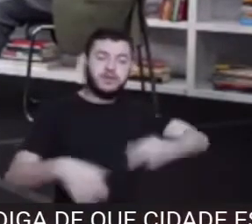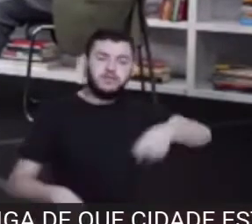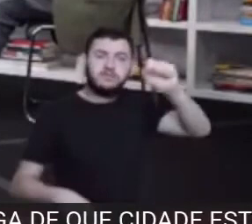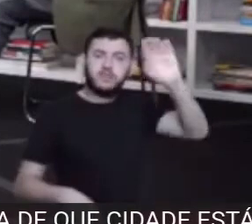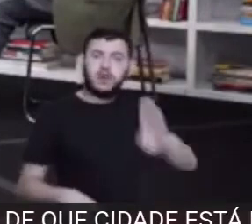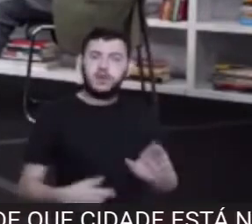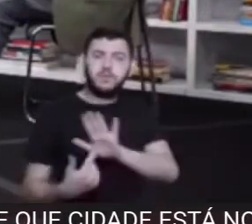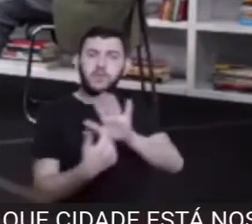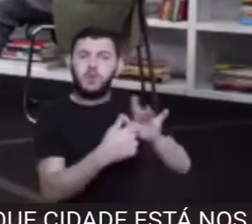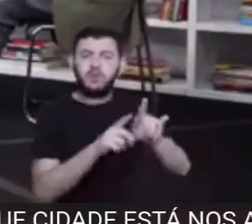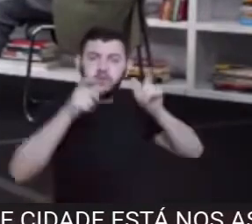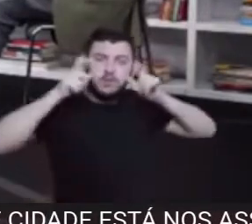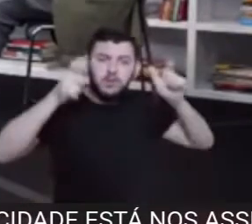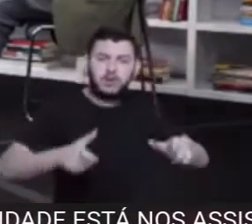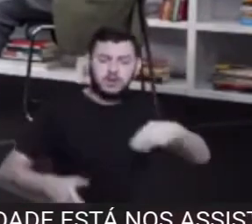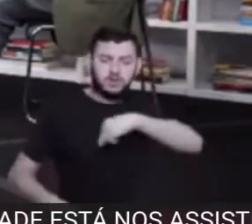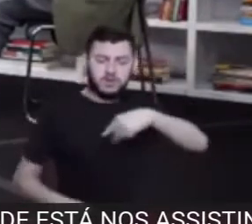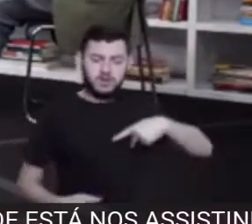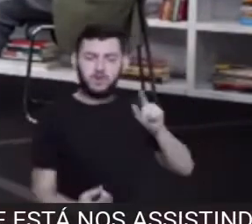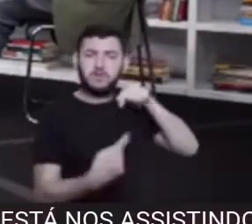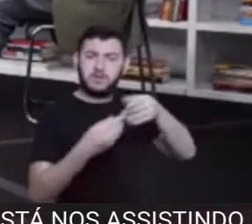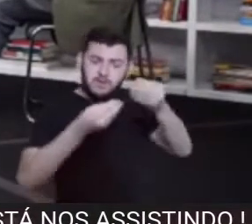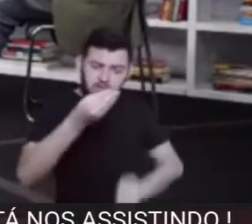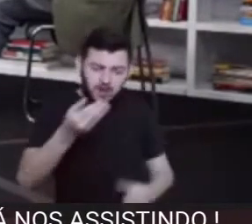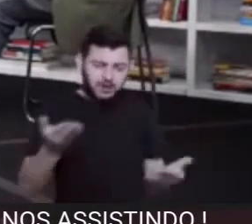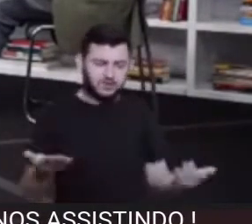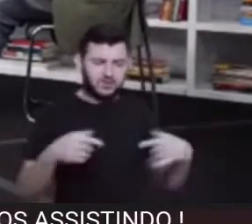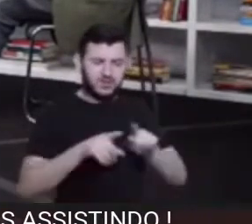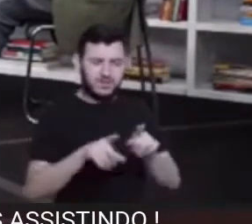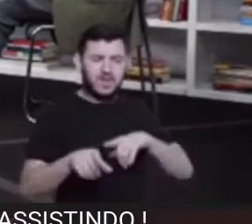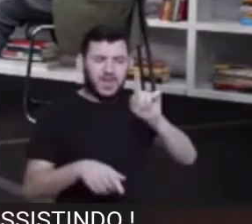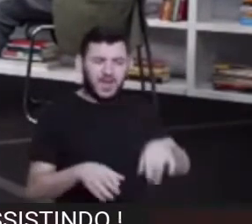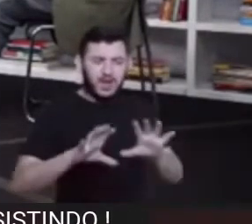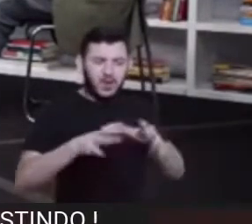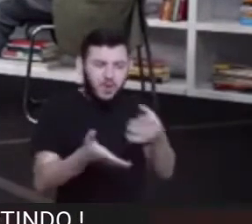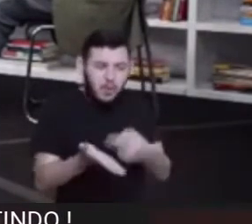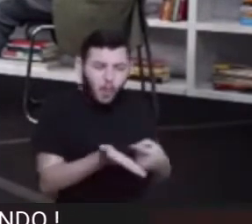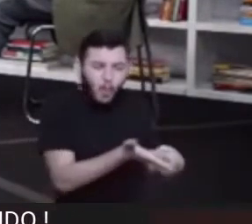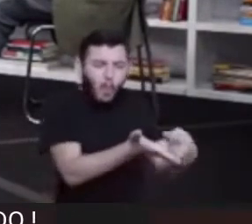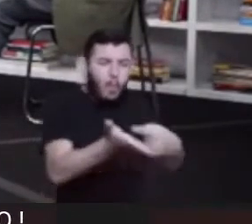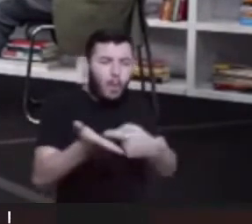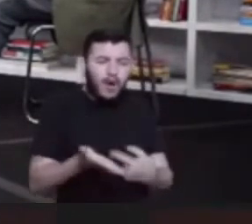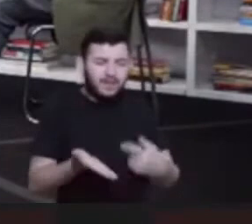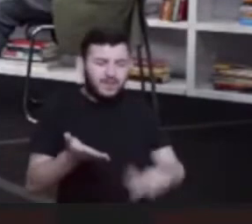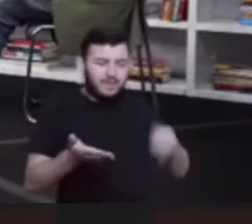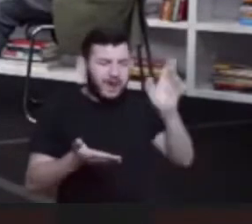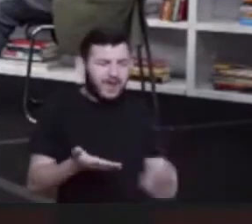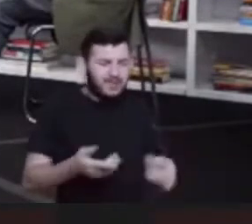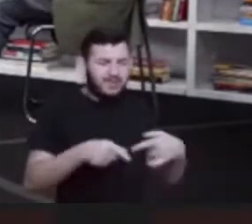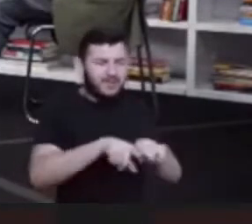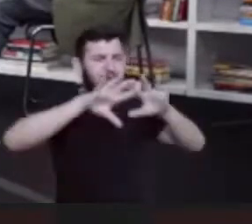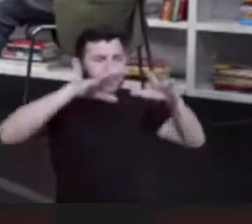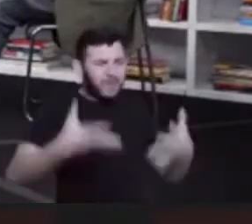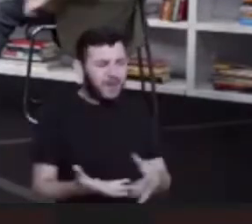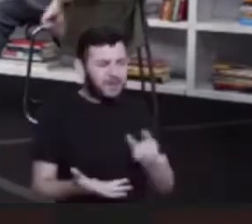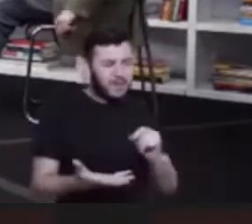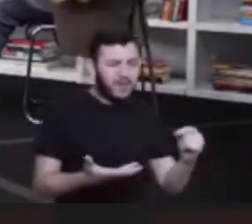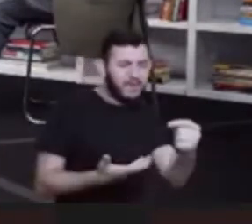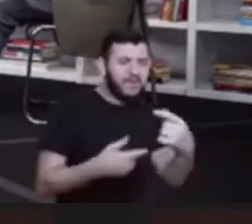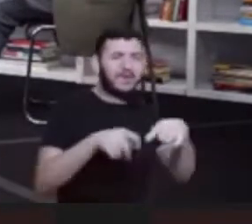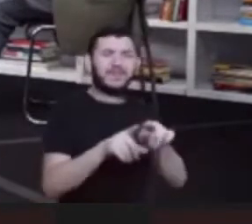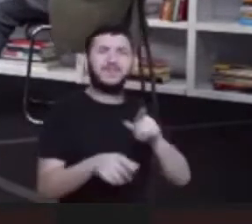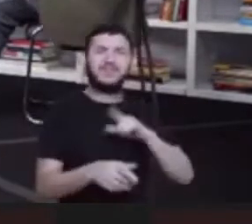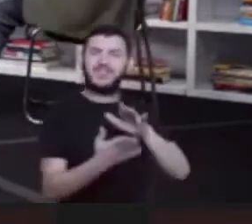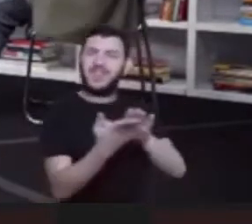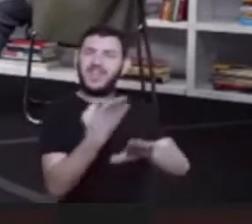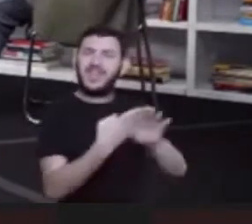nos prejudicar, era quase que uma quadrilha internacional. Então, nós entramos com recursos, você está lembrado que houve um tempo em que as